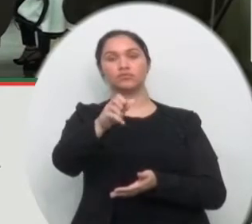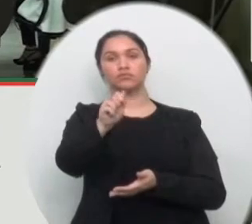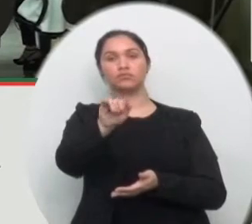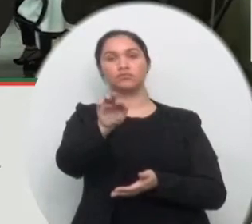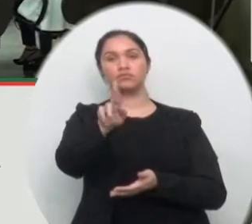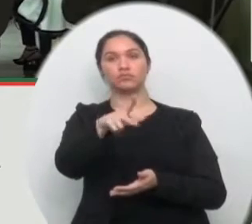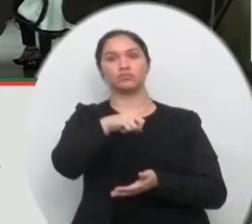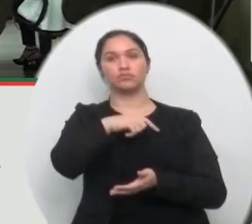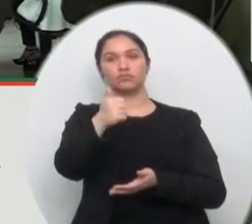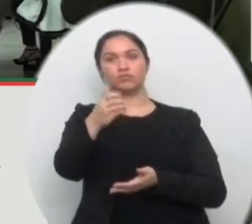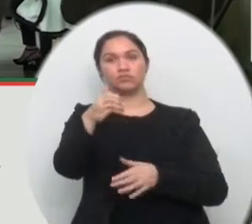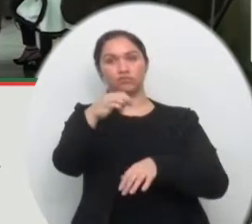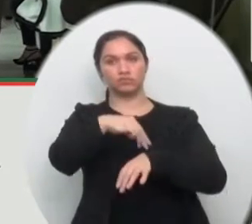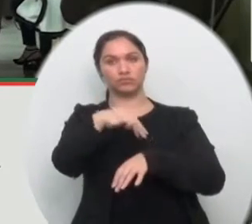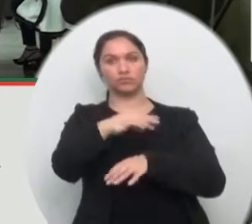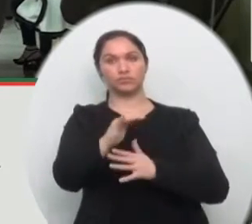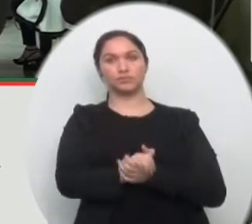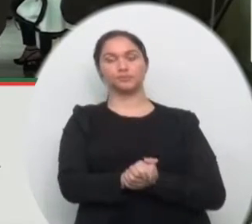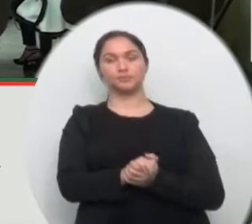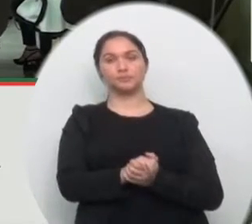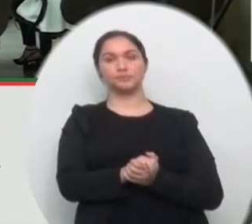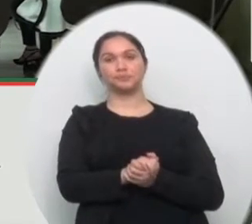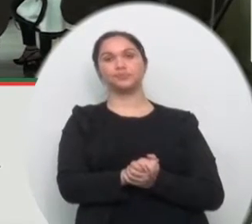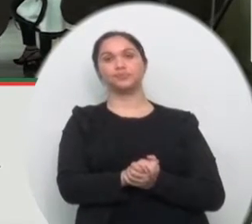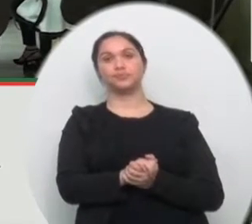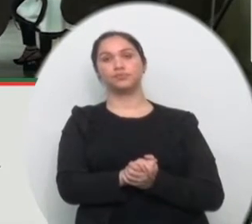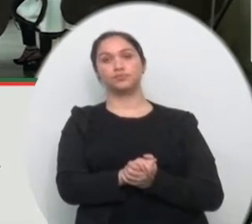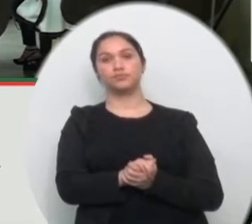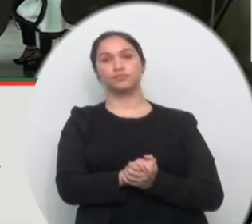Vossa Excelência dispõe de 10 minutos.